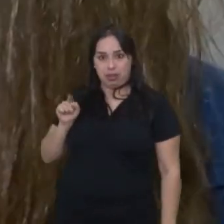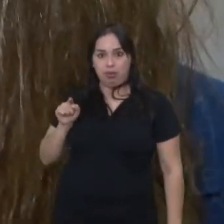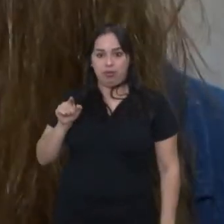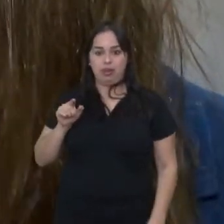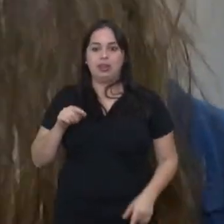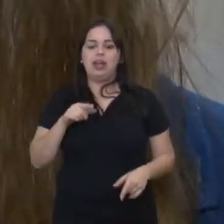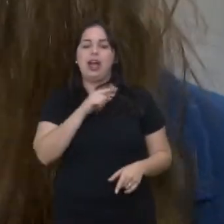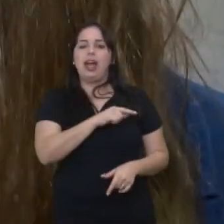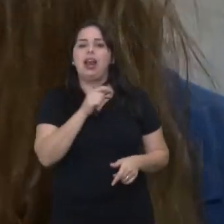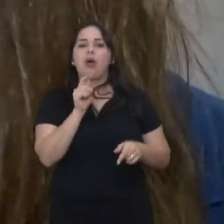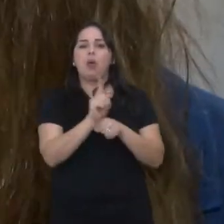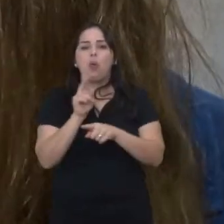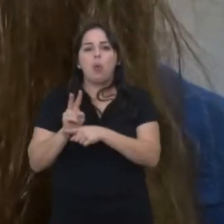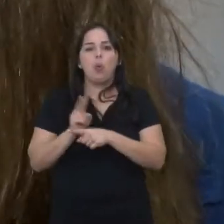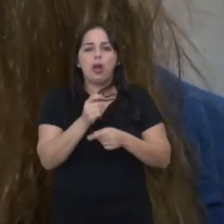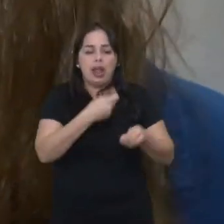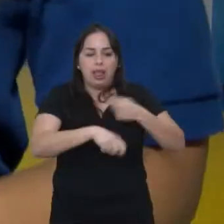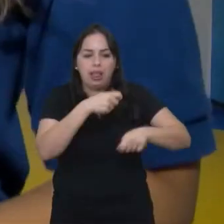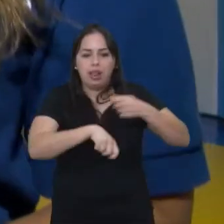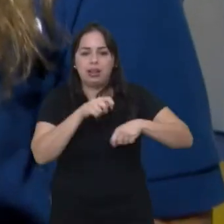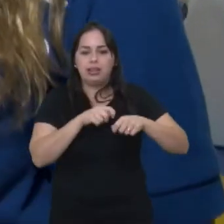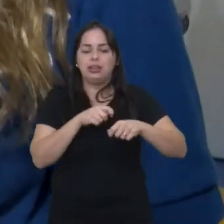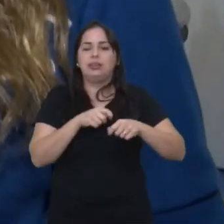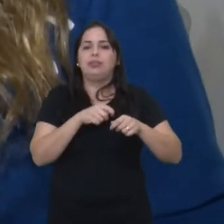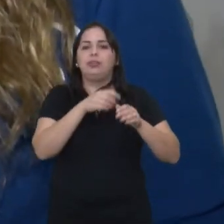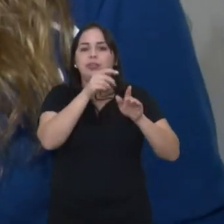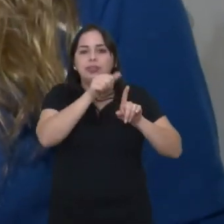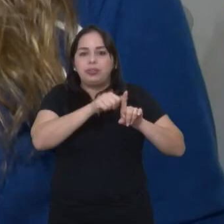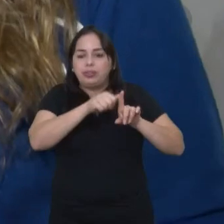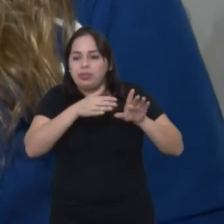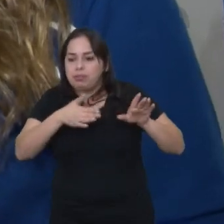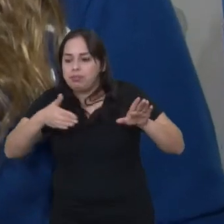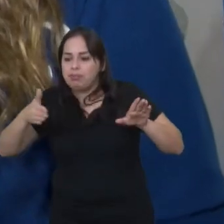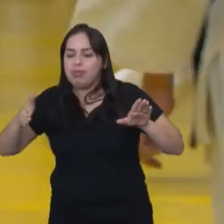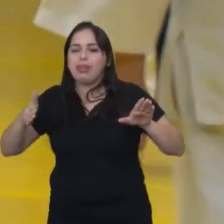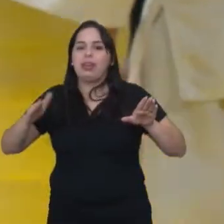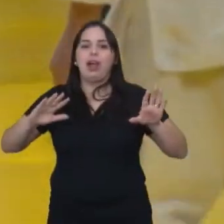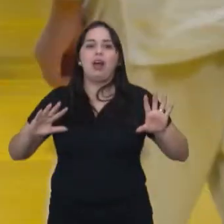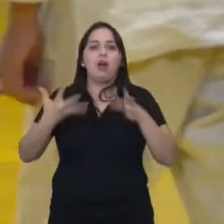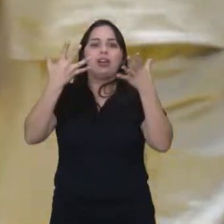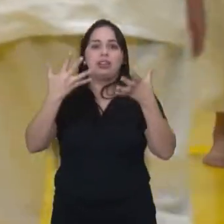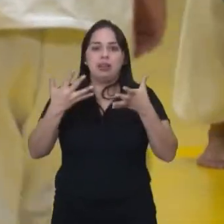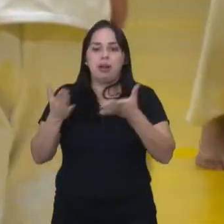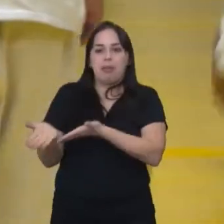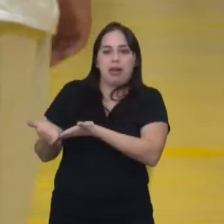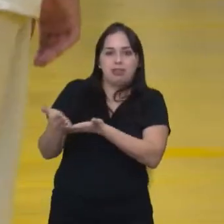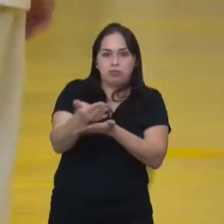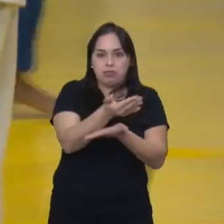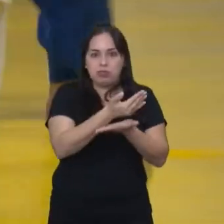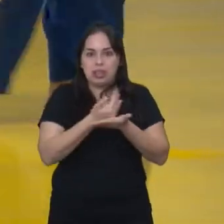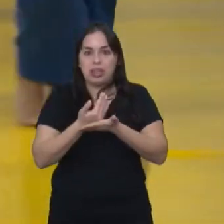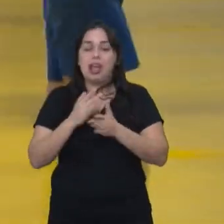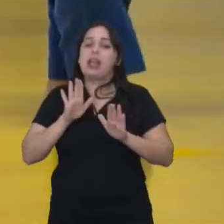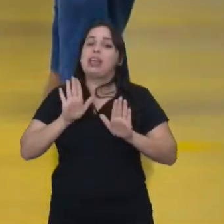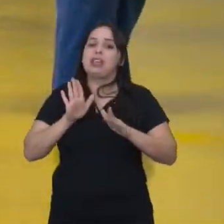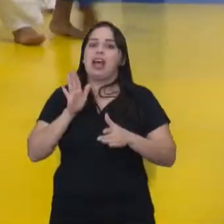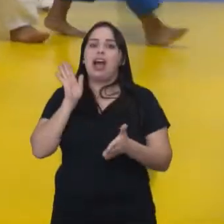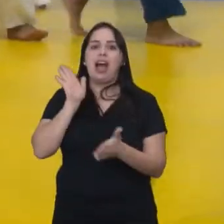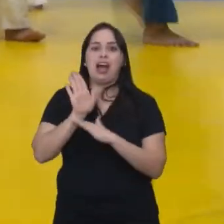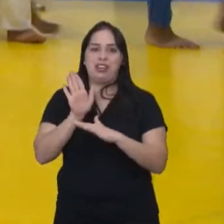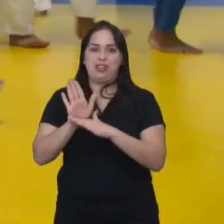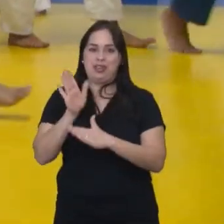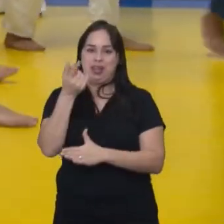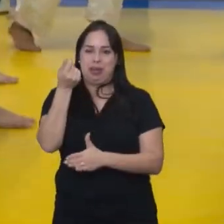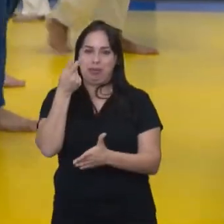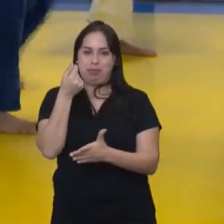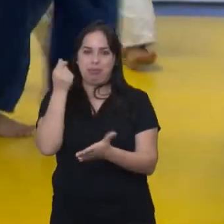quem cuida da parte financeira do projeto. Ela conta que, de tempos em tempos, são organizados alguns eventos para arrecadar recursos